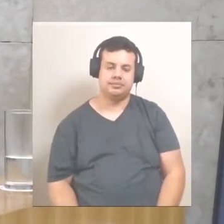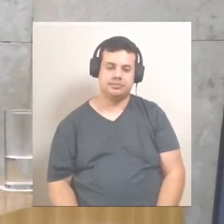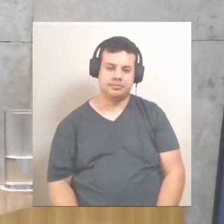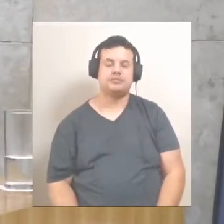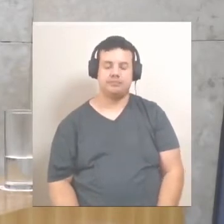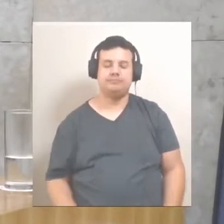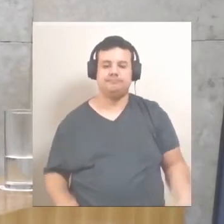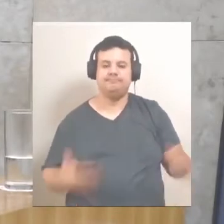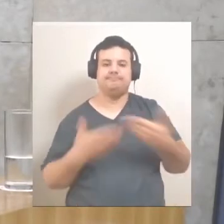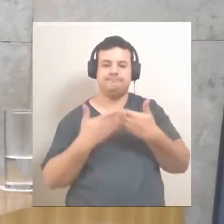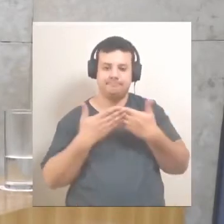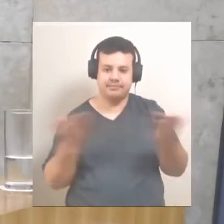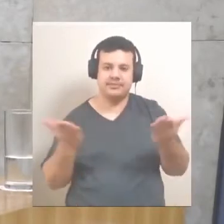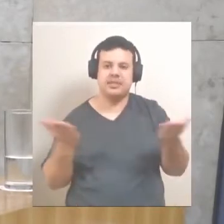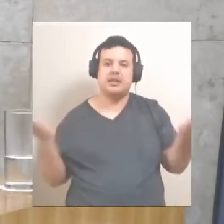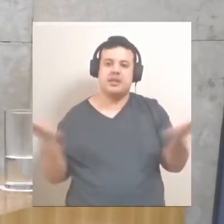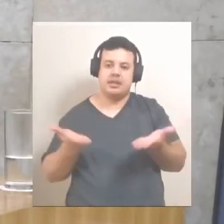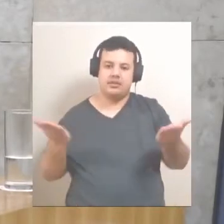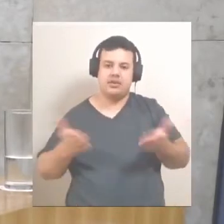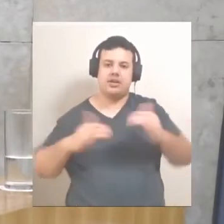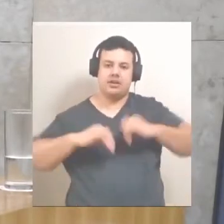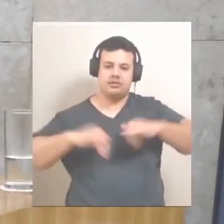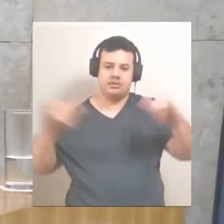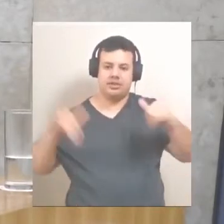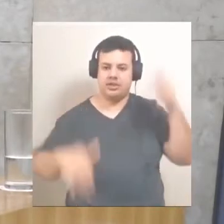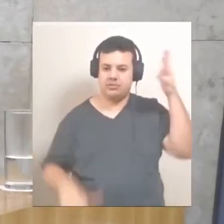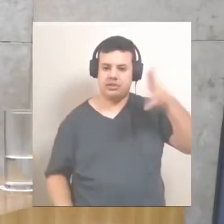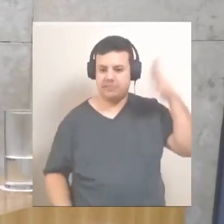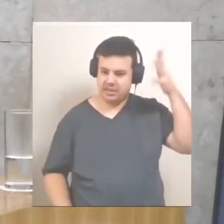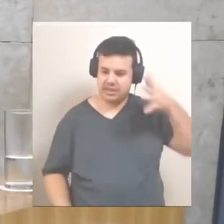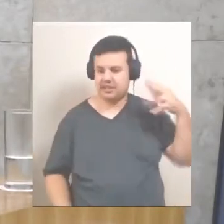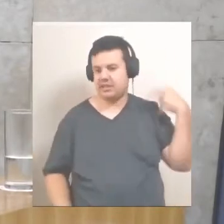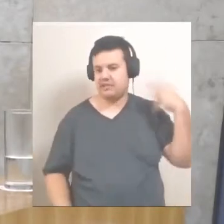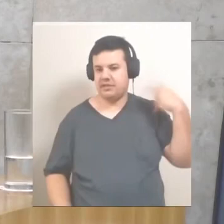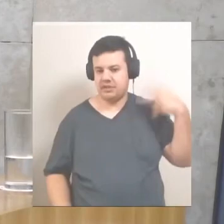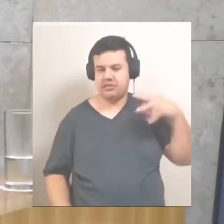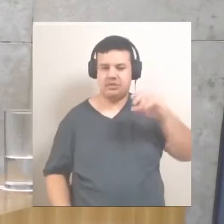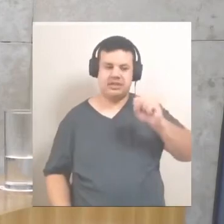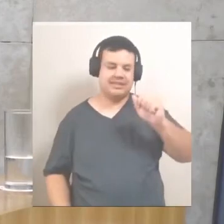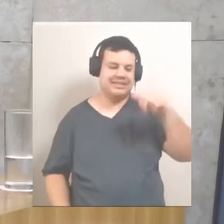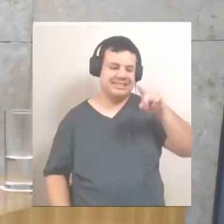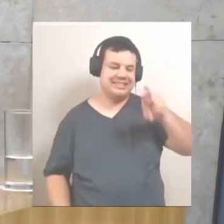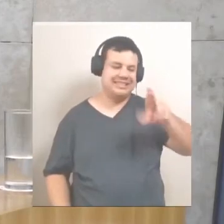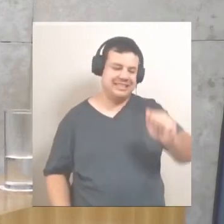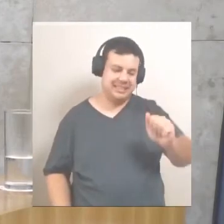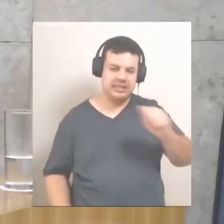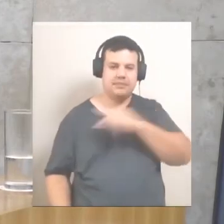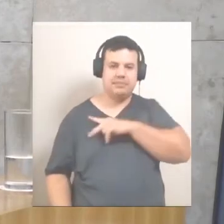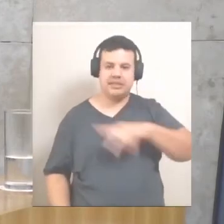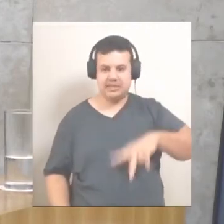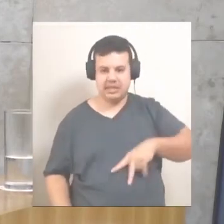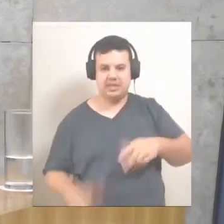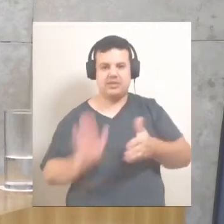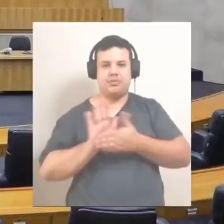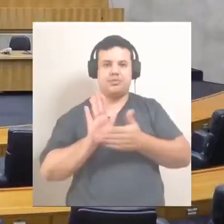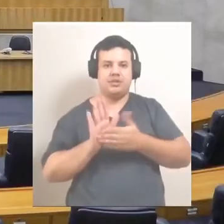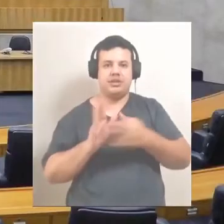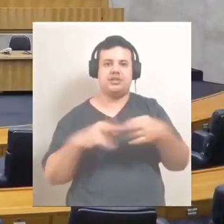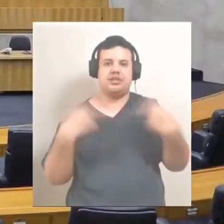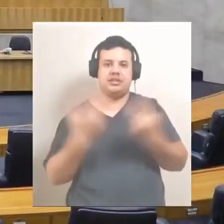Senhoras e senhores, nesse momento anunciamos a palavra da vereadora Sandra Santana, presidente e proponente da sessão